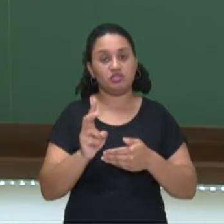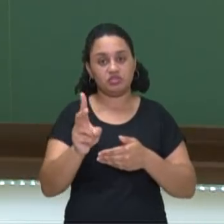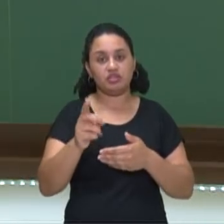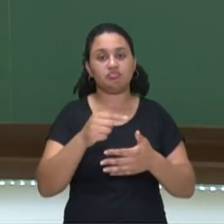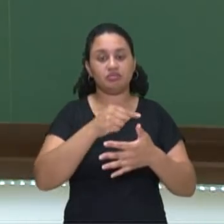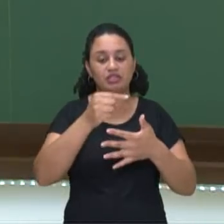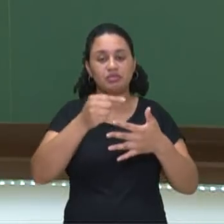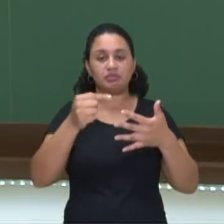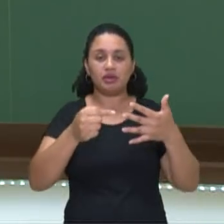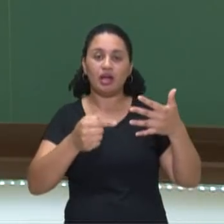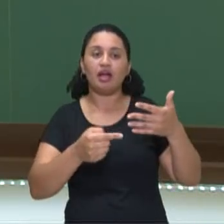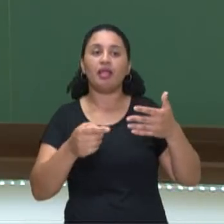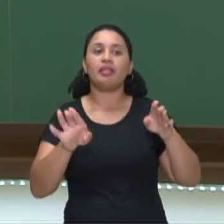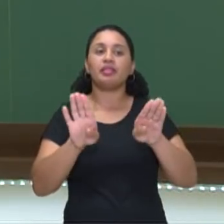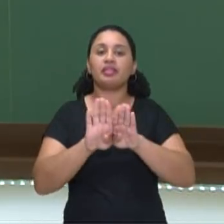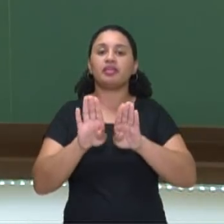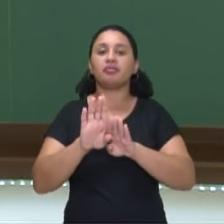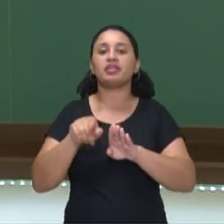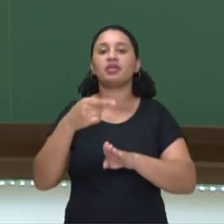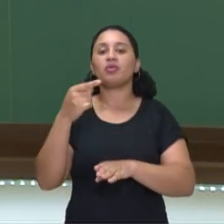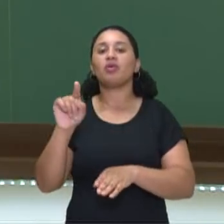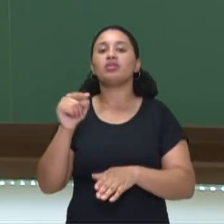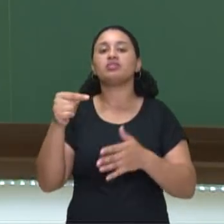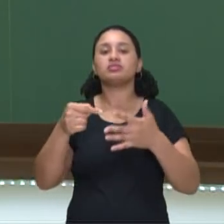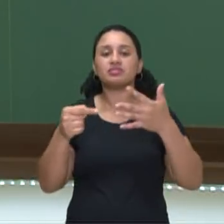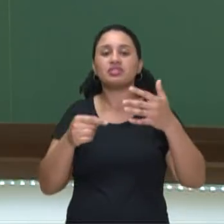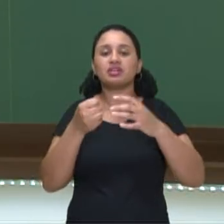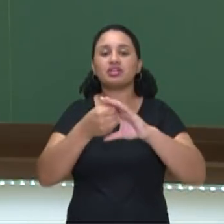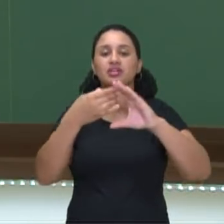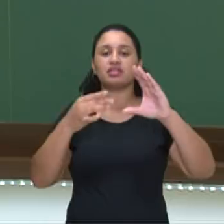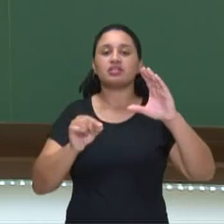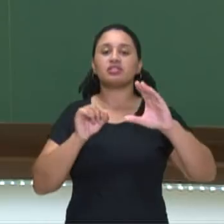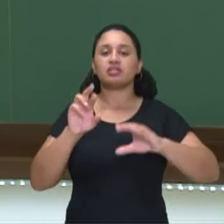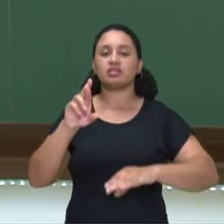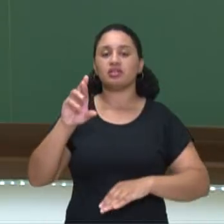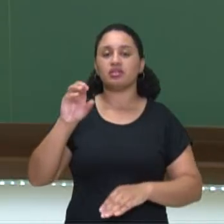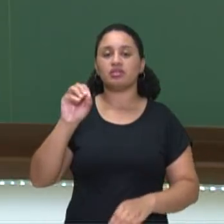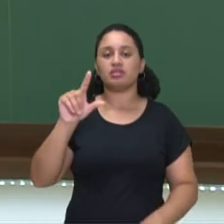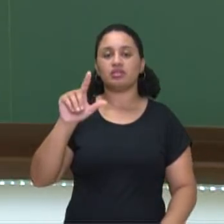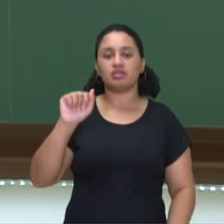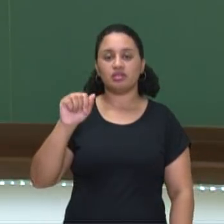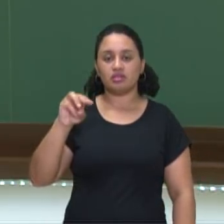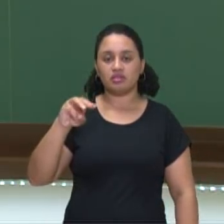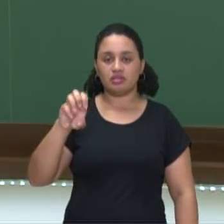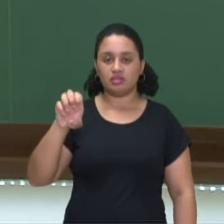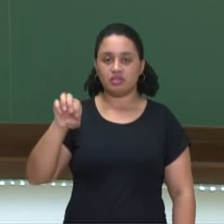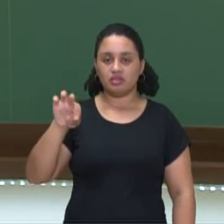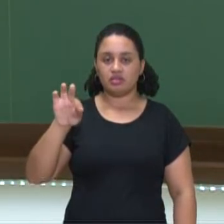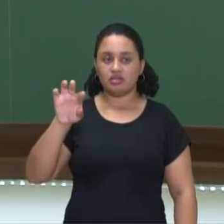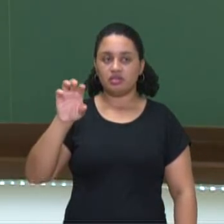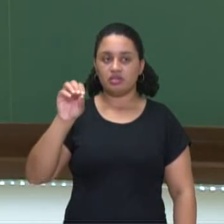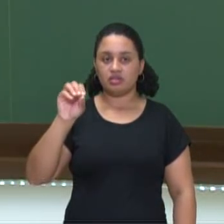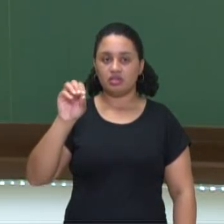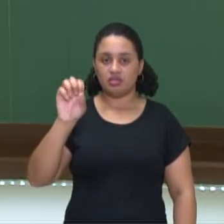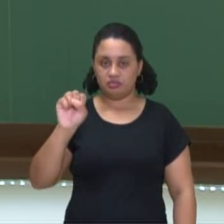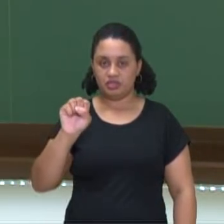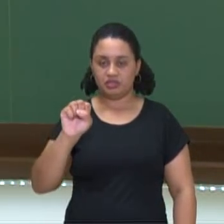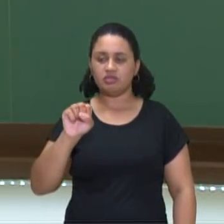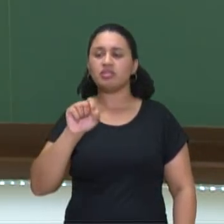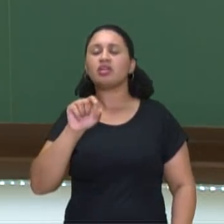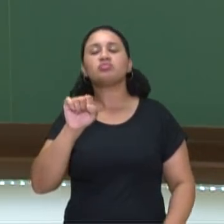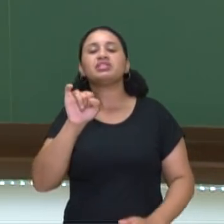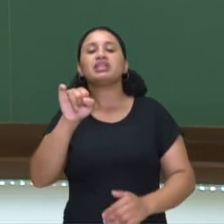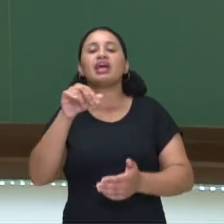um. Os rolamentos. Olha só que interessante, os rolamentos a dança vai emprestar de